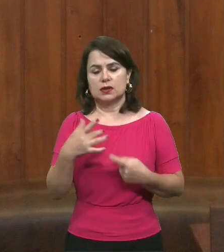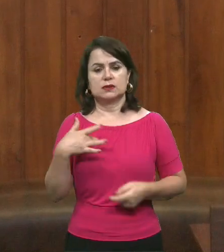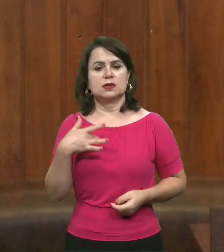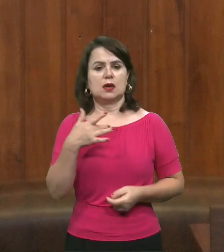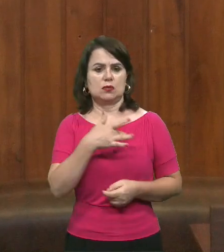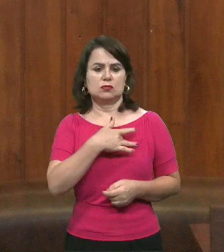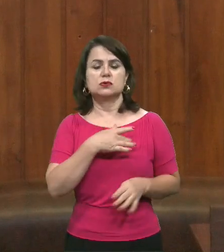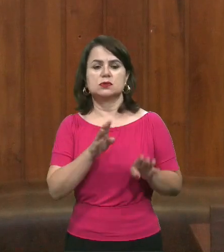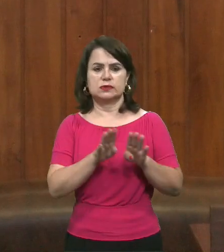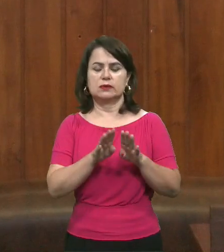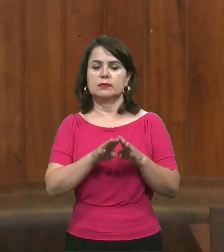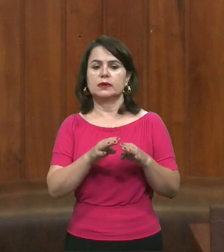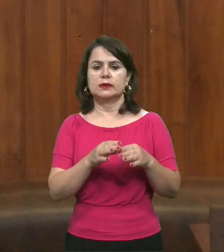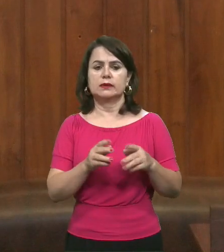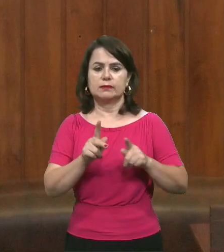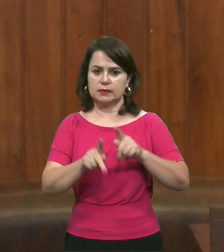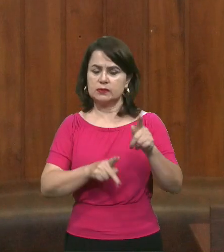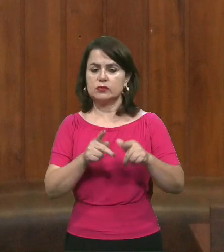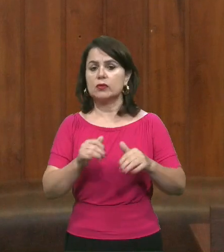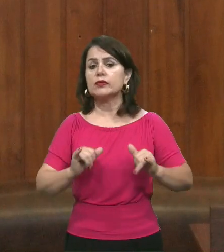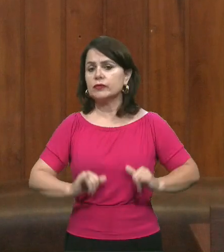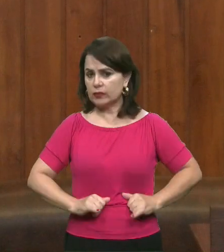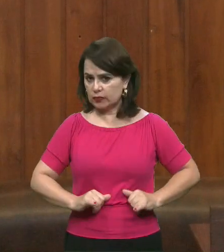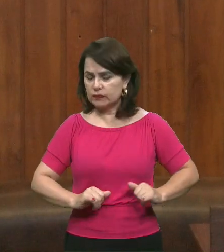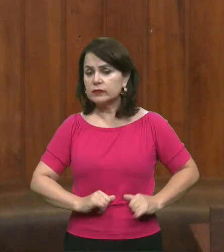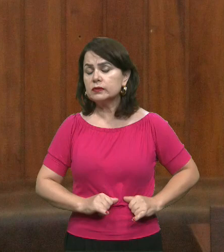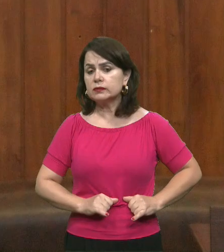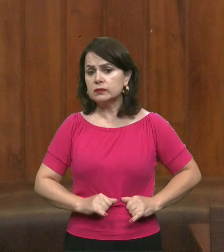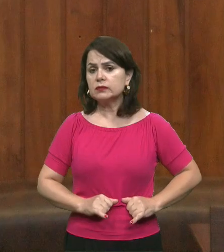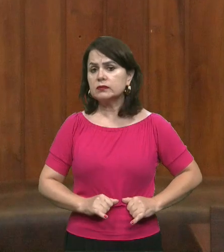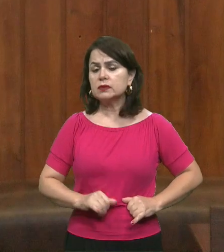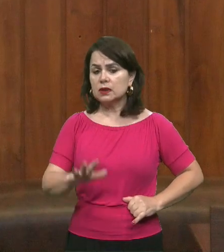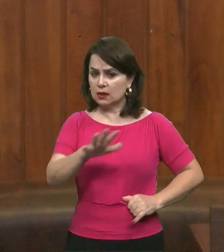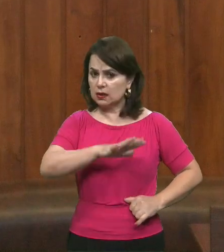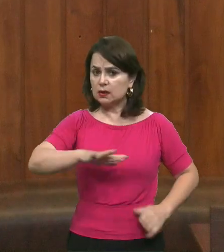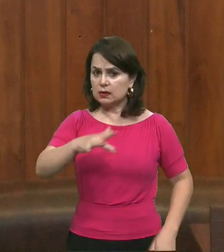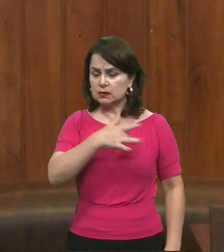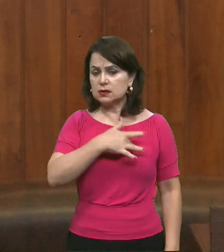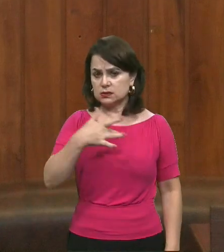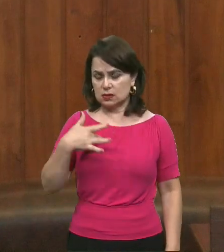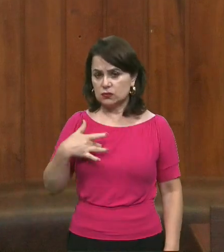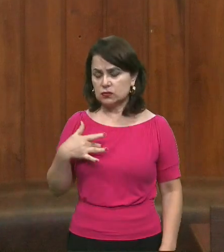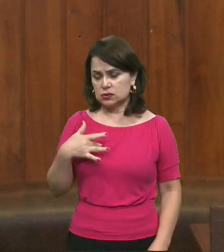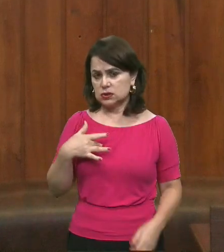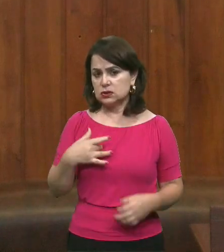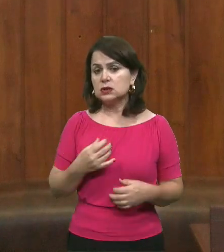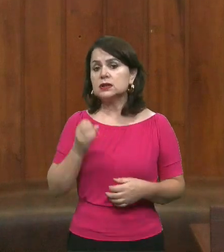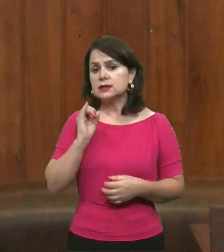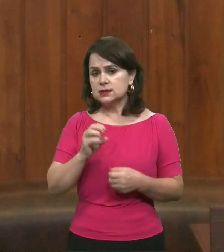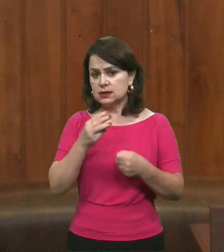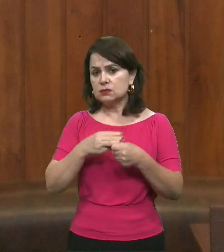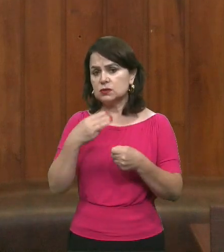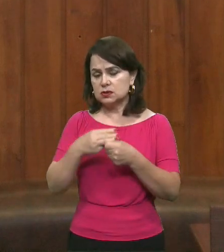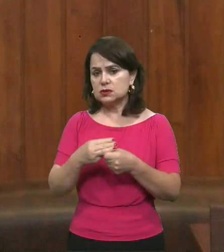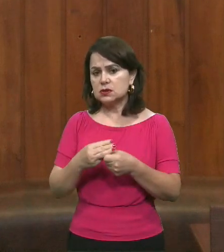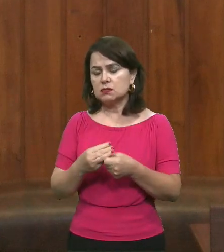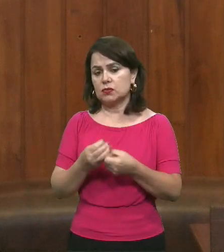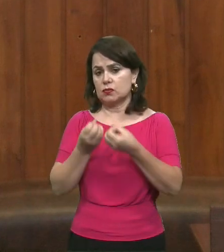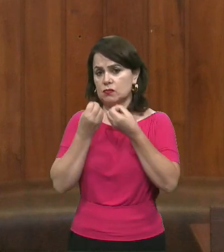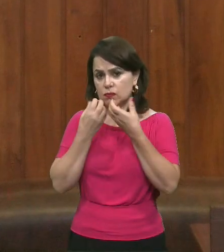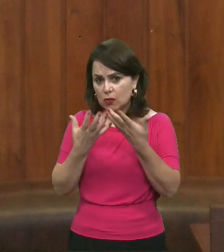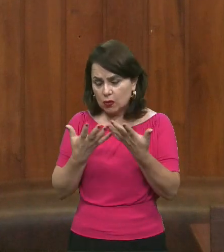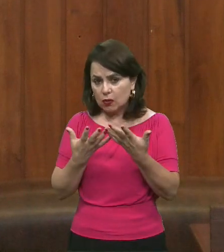do nosso município. Penso eu que, quando o município flui bem em suas ações pelo